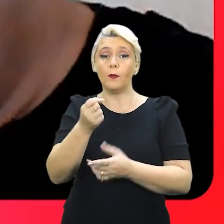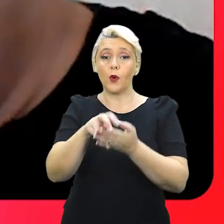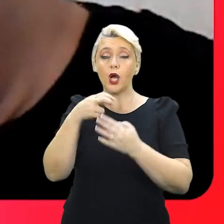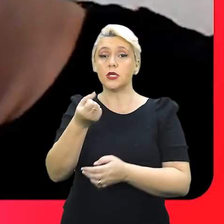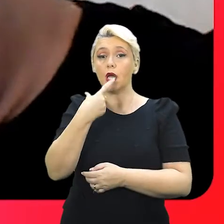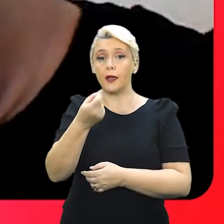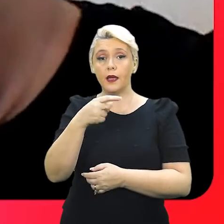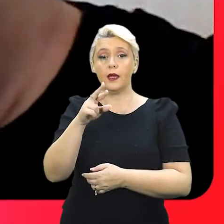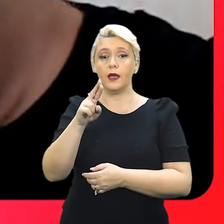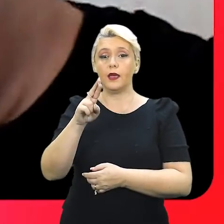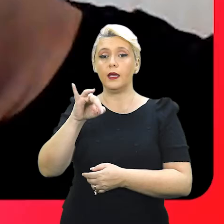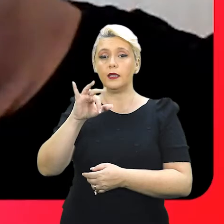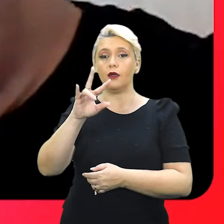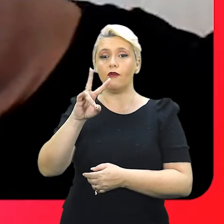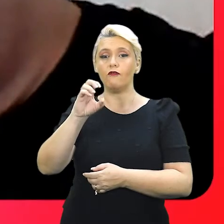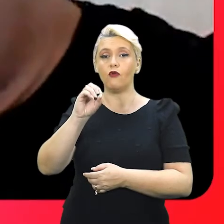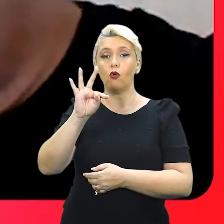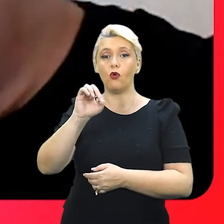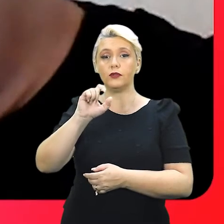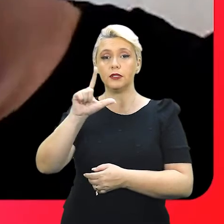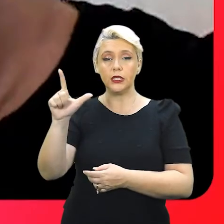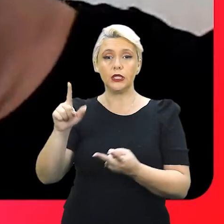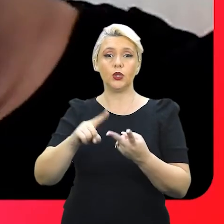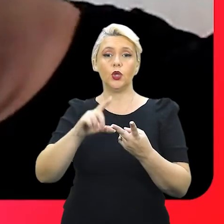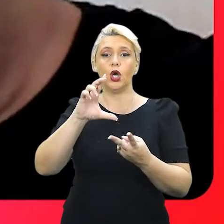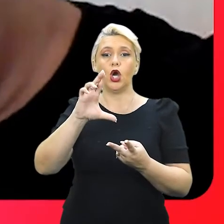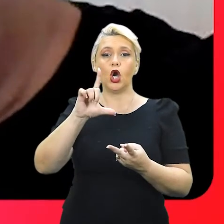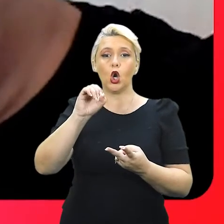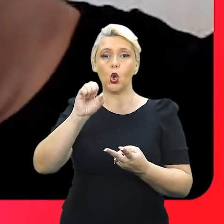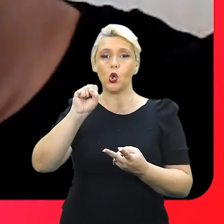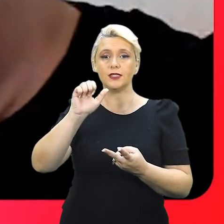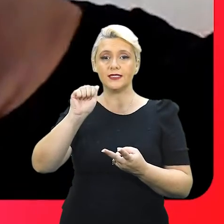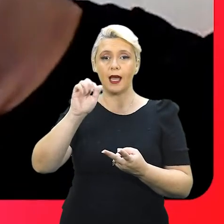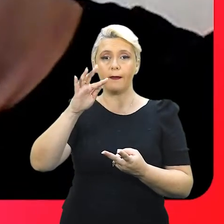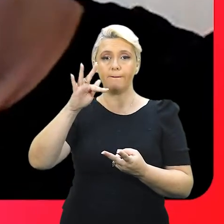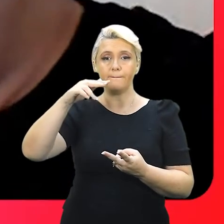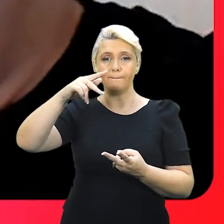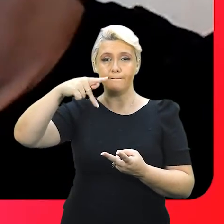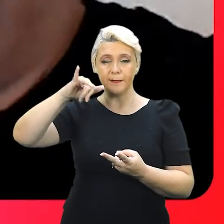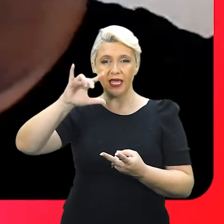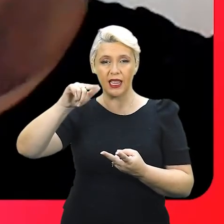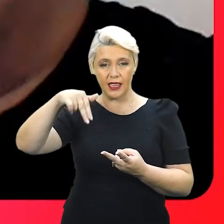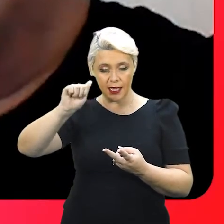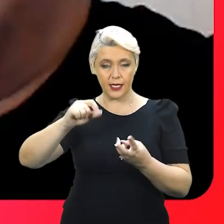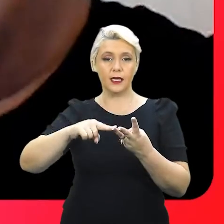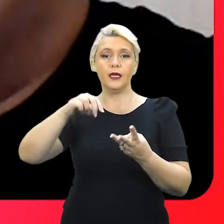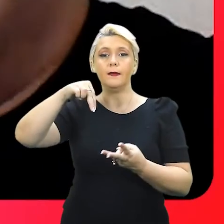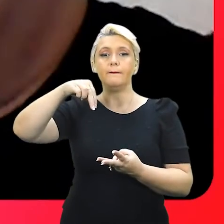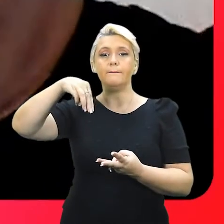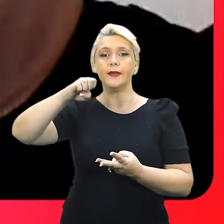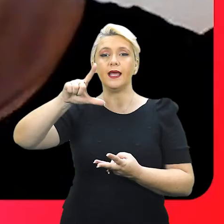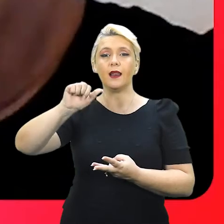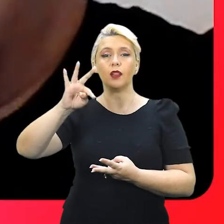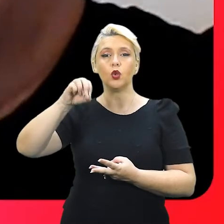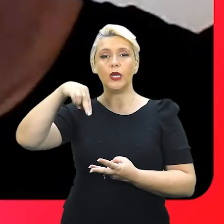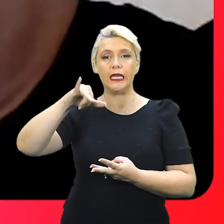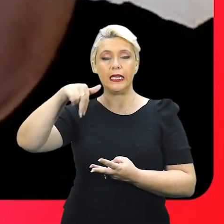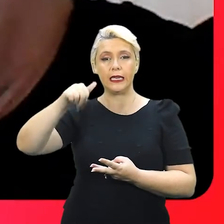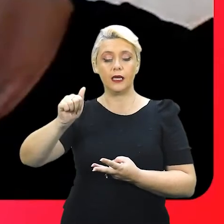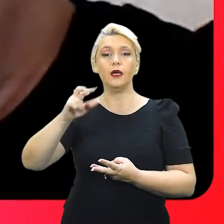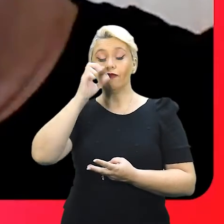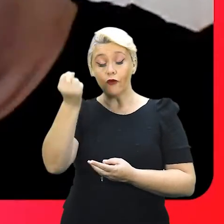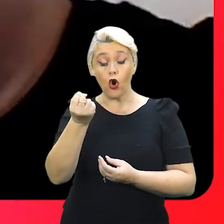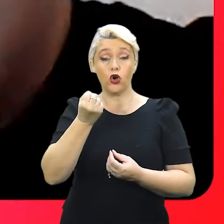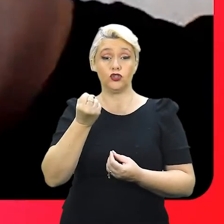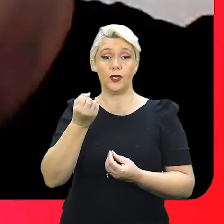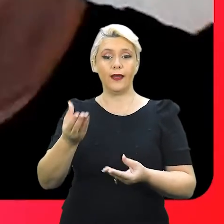durmo com Rivotril, com clozapina, com a melatonina. Então, remédio forte faz você acordar e